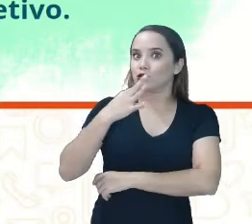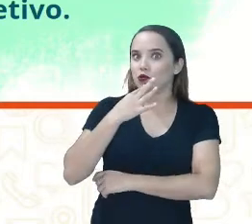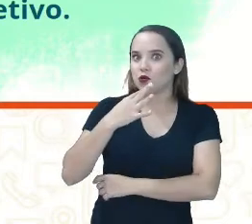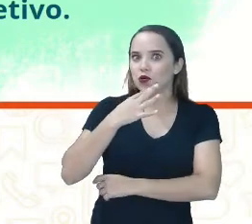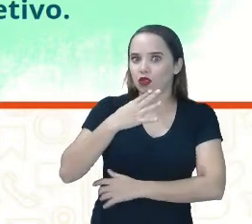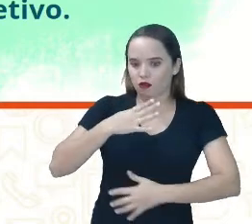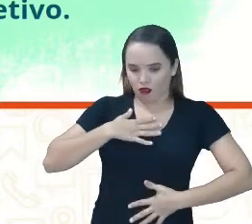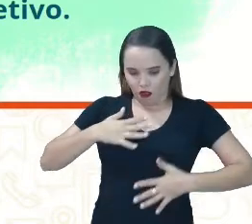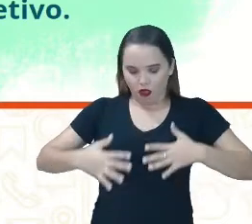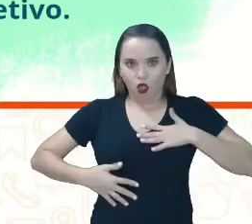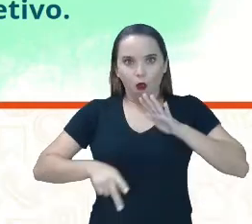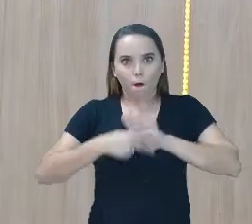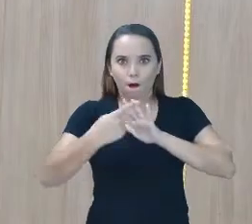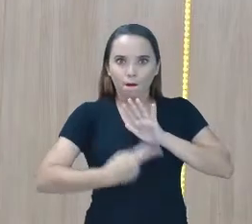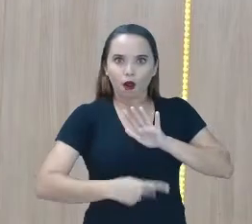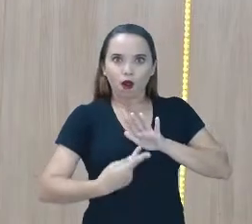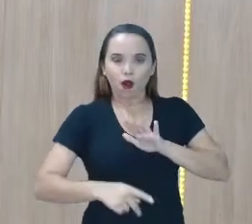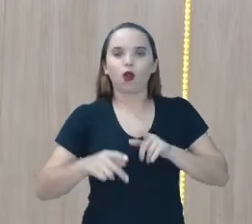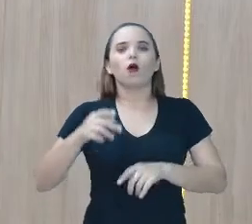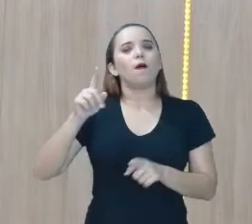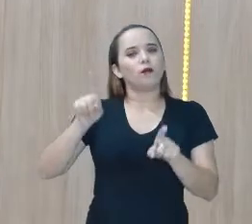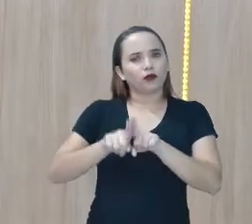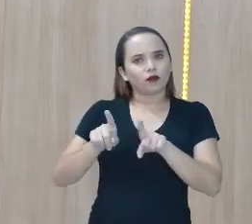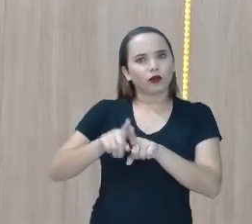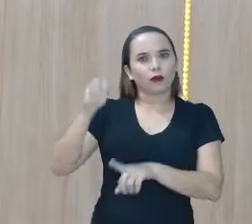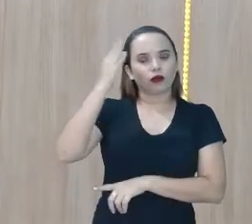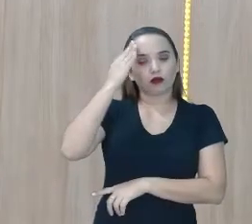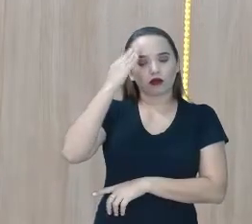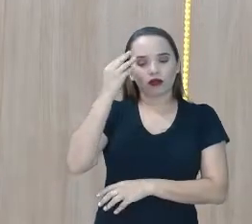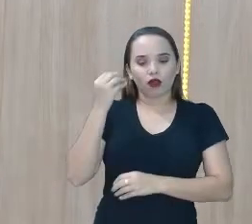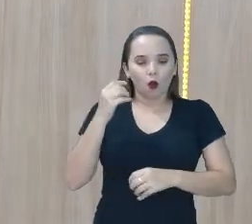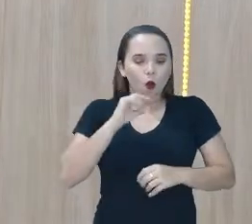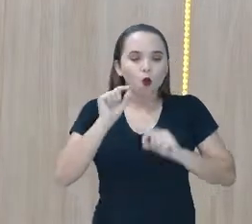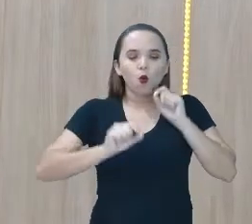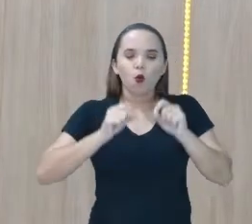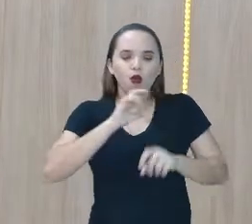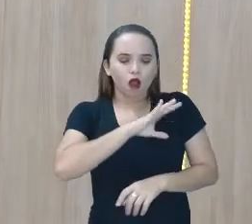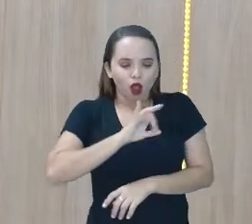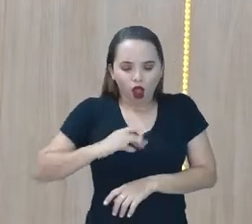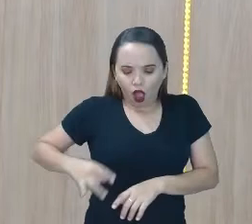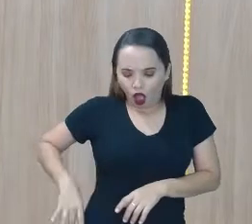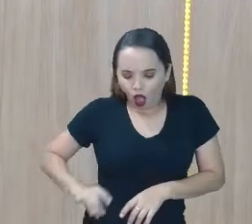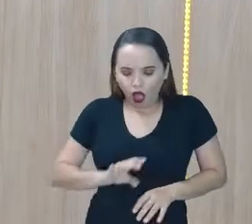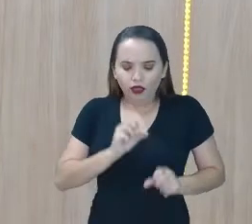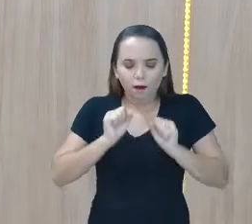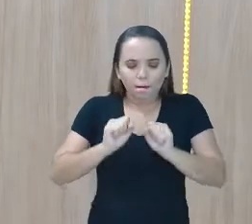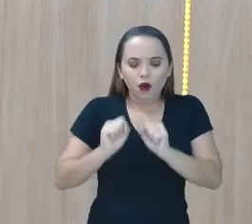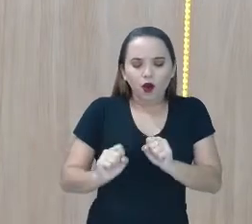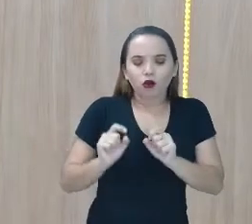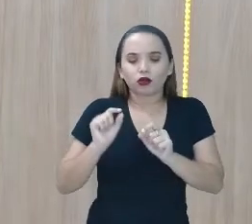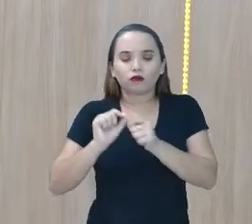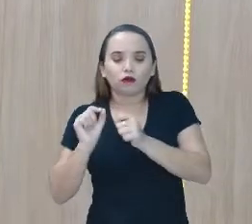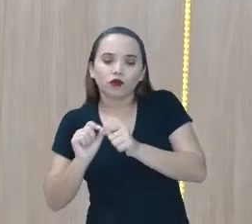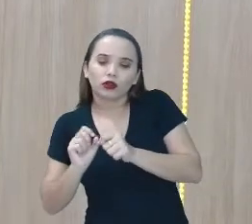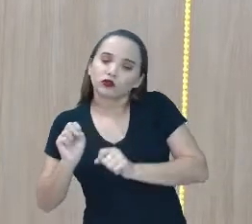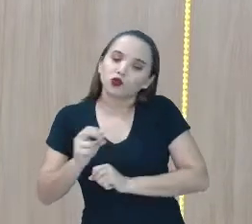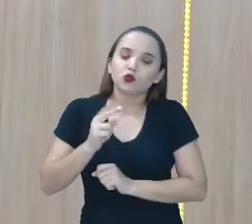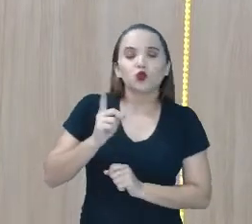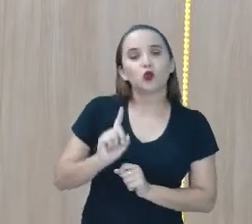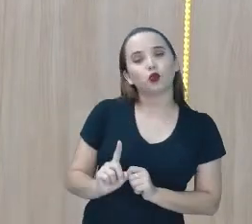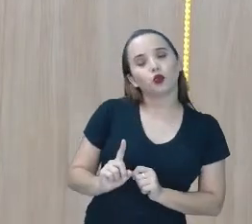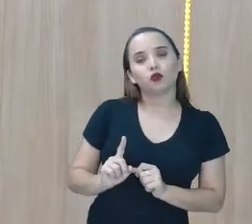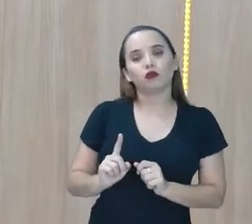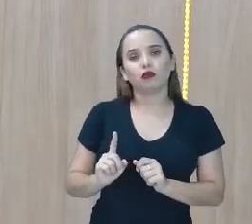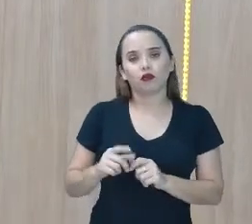corpo, saber qual é a competência, qual é a demanda de cada parte do corpo, né? O que é possível fazer, né, a